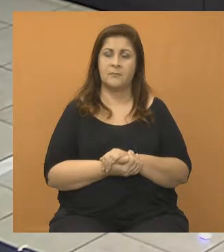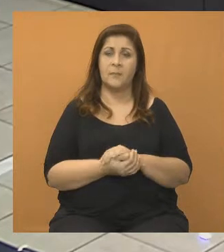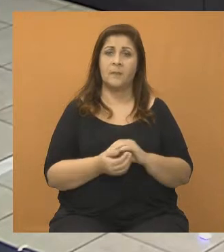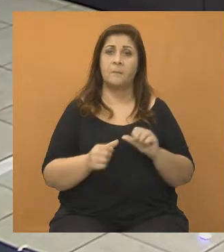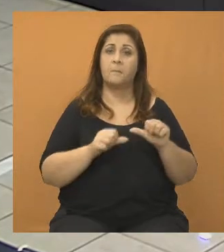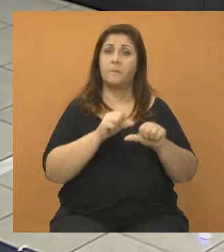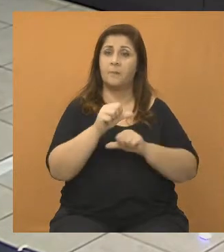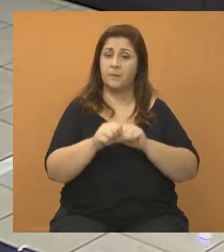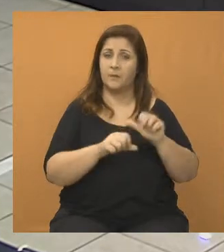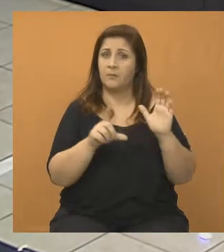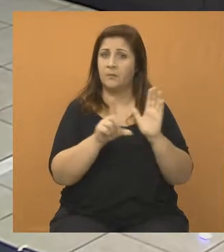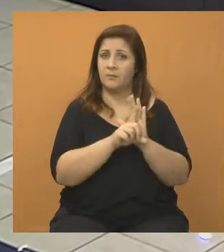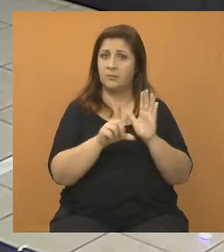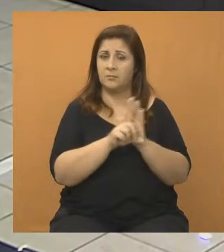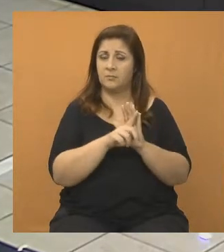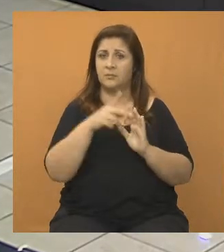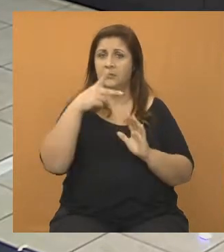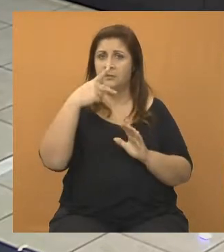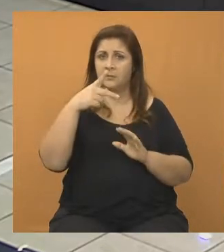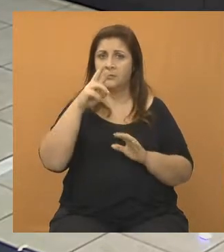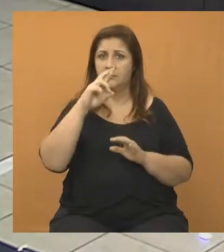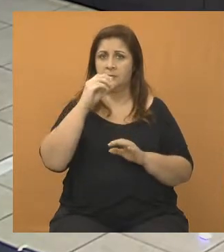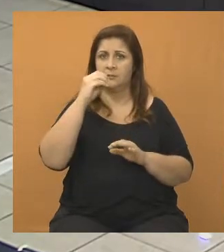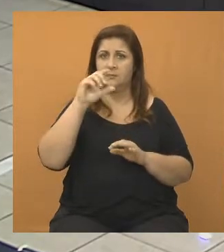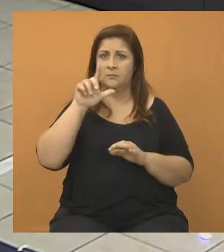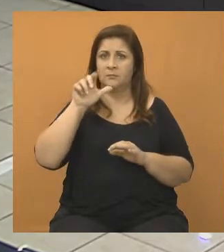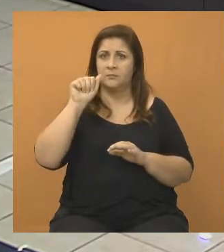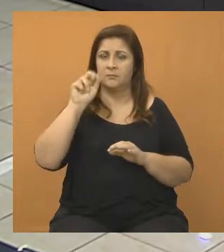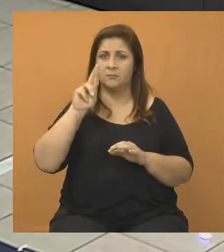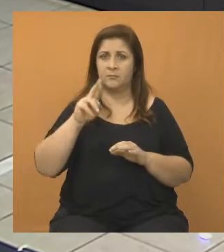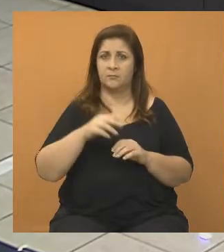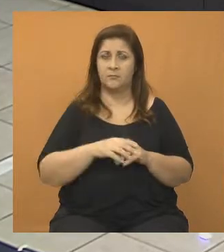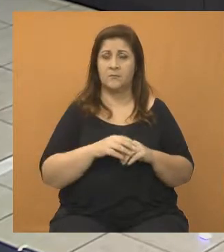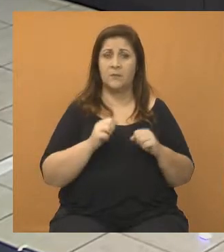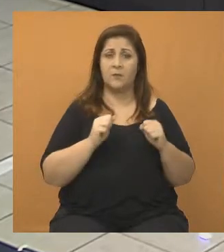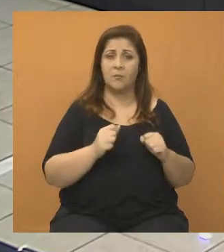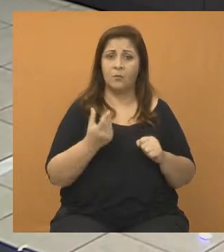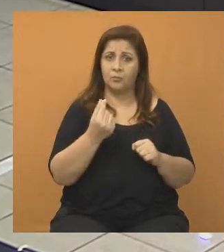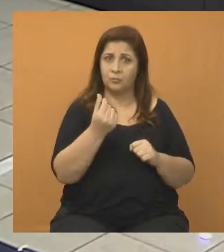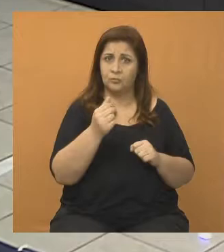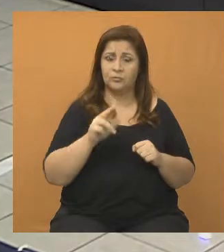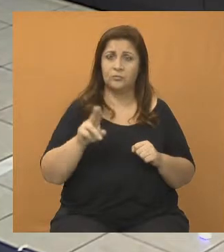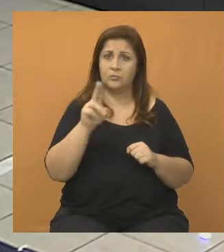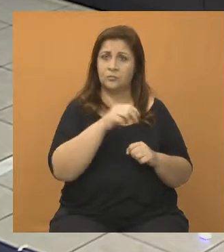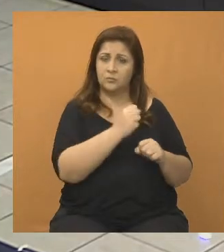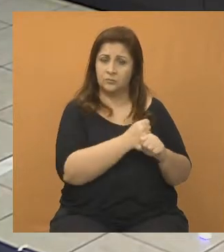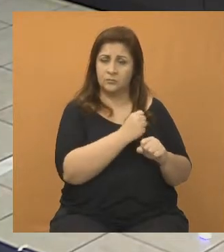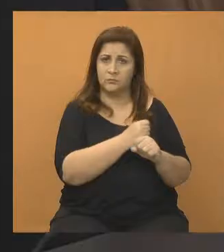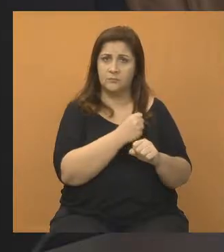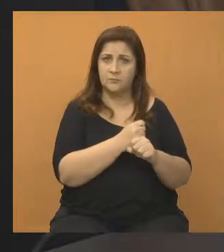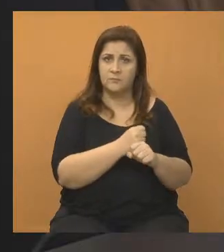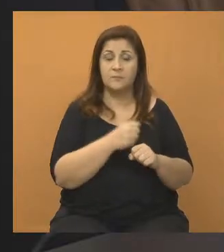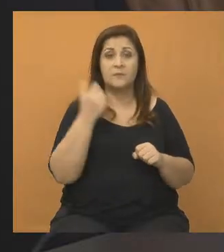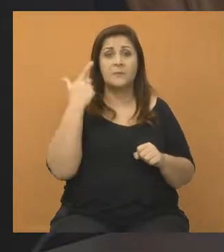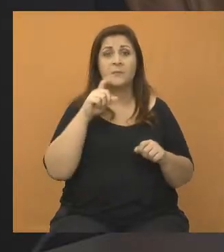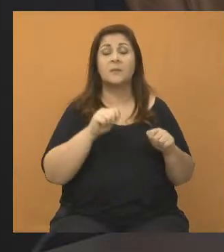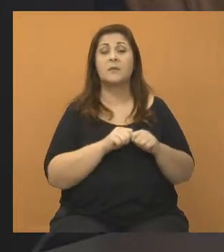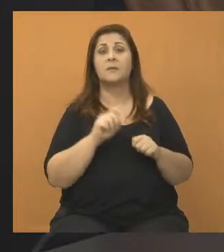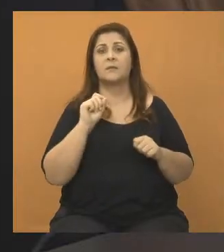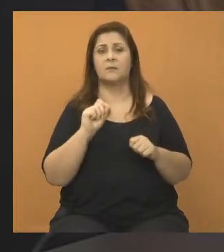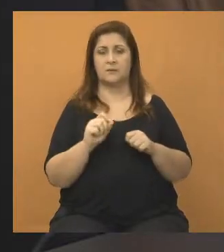a lei da Fundação Prolar, justamente permitindo que o recurso da Fundação Prolar pudesse ser usado em obras para poder fazer justamente o